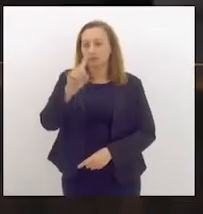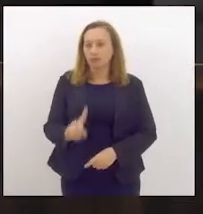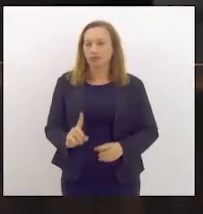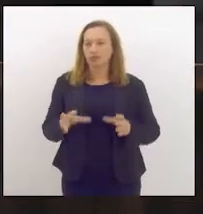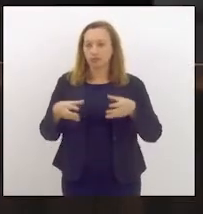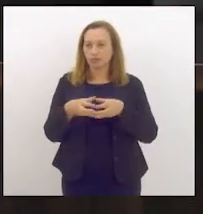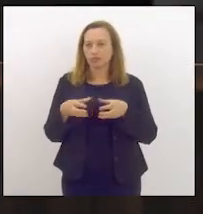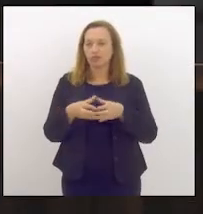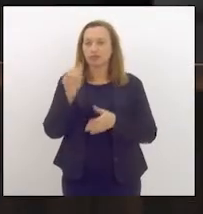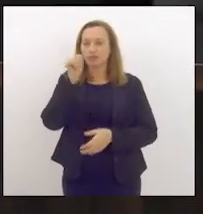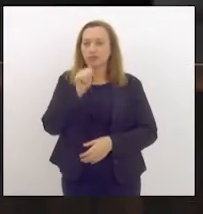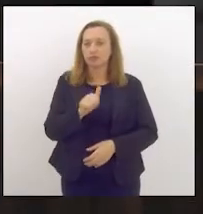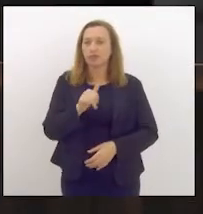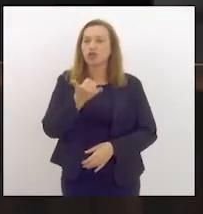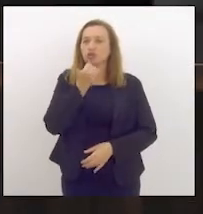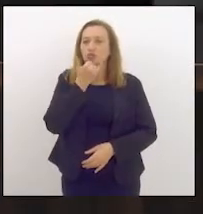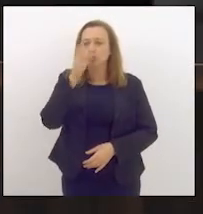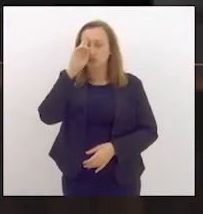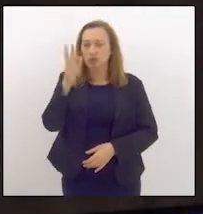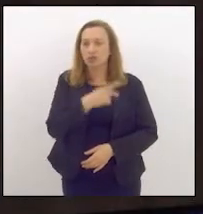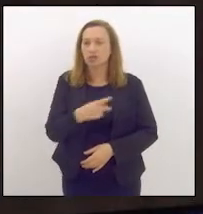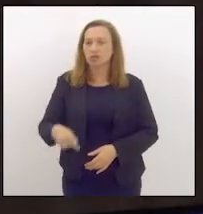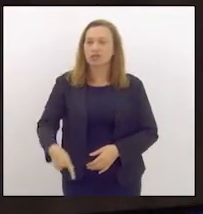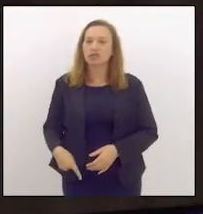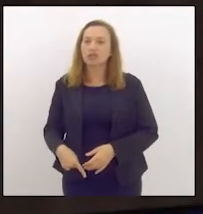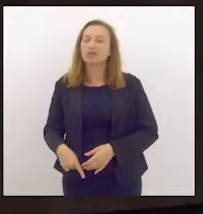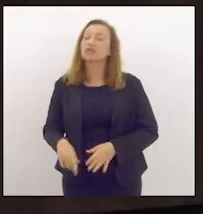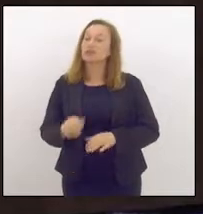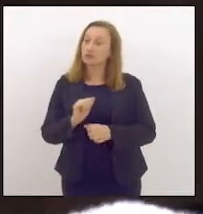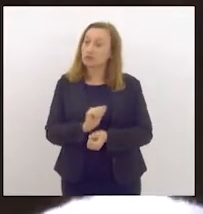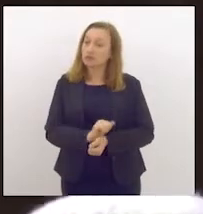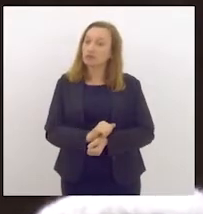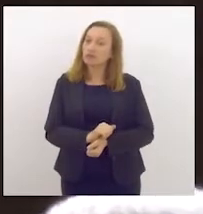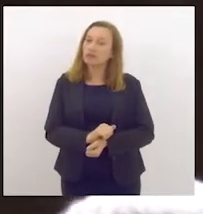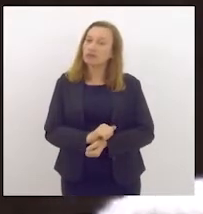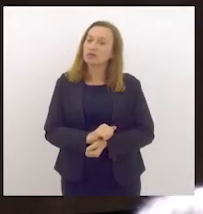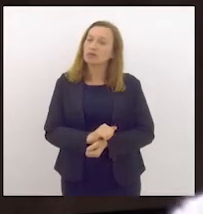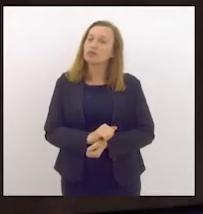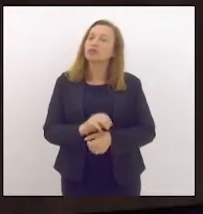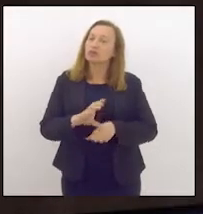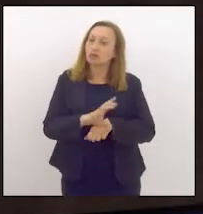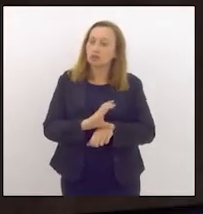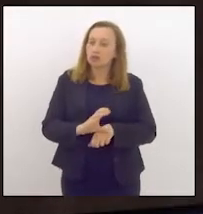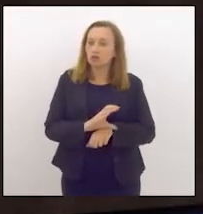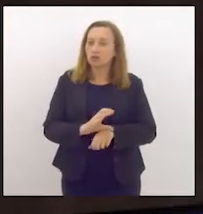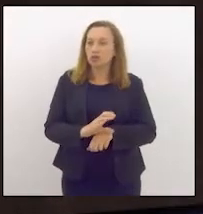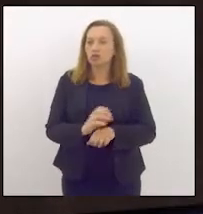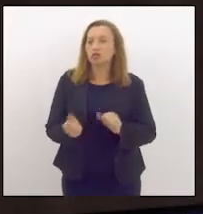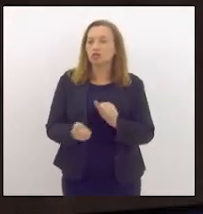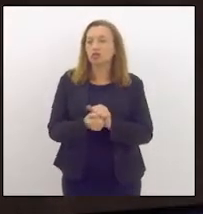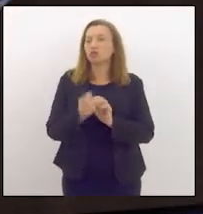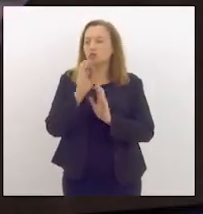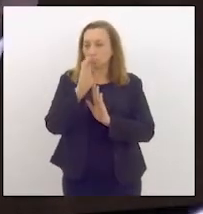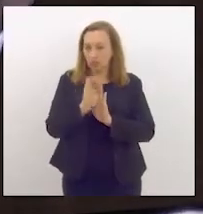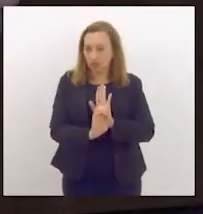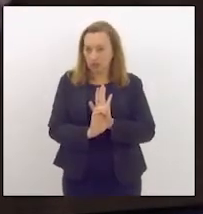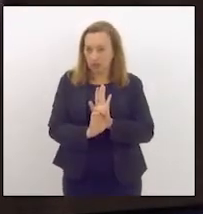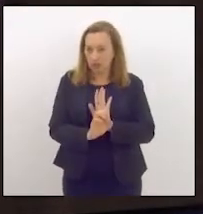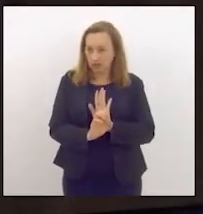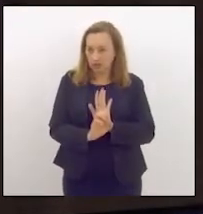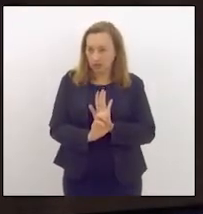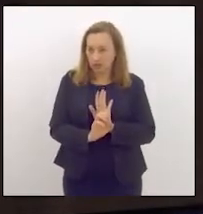direitos da mulher descobri o seu presente desculpe sobre constitucionalidade com emendas